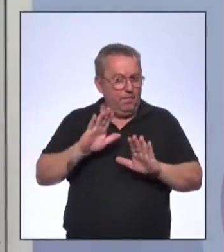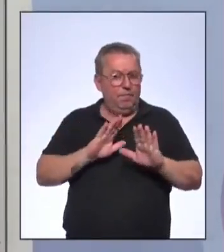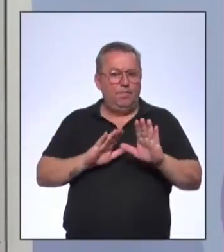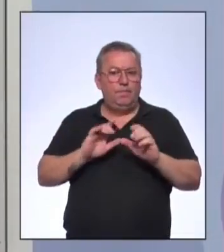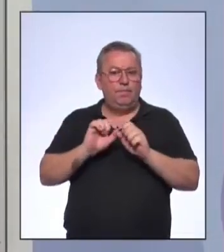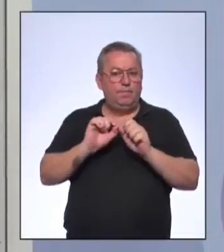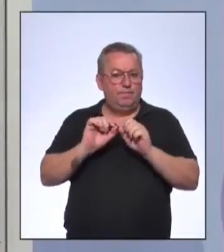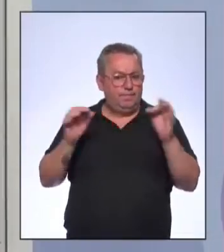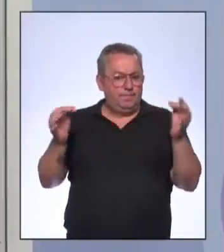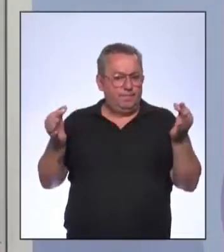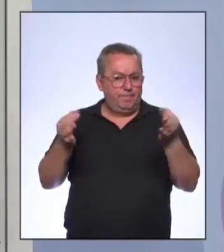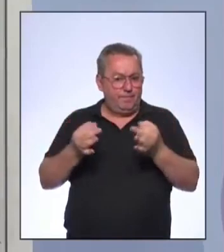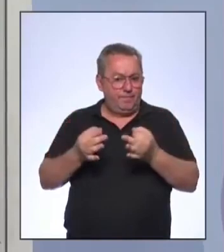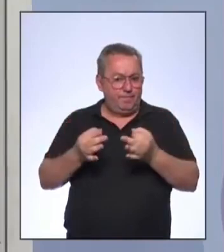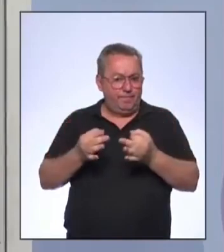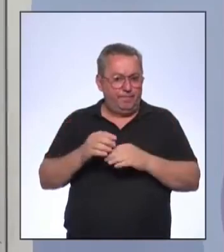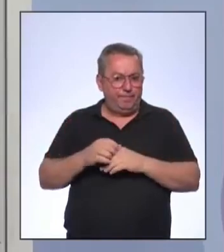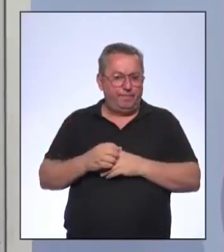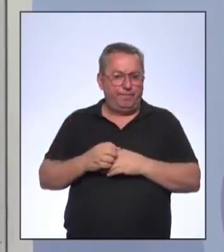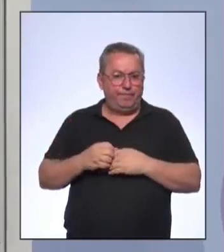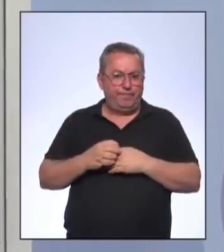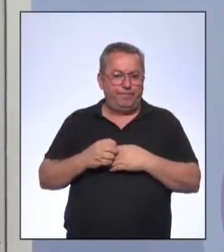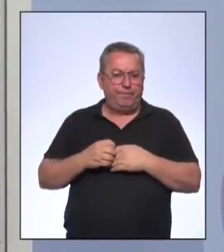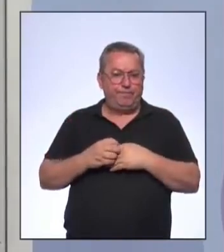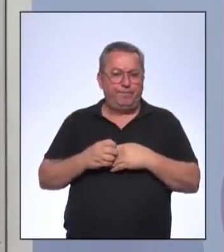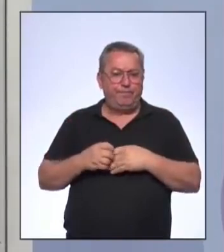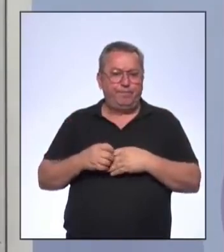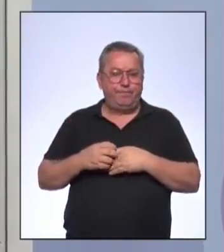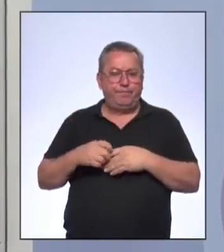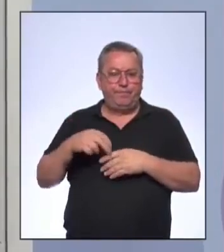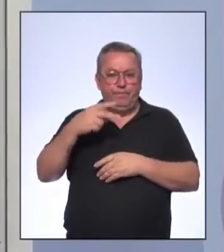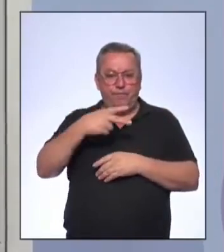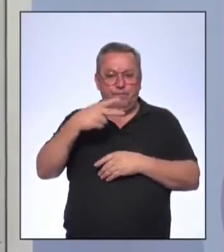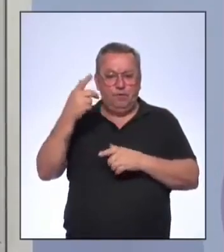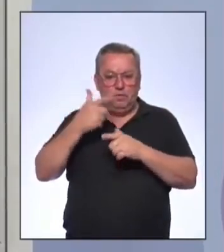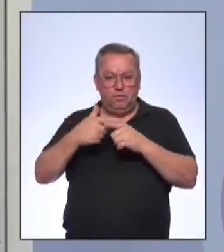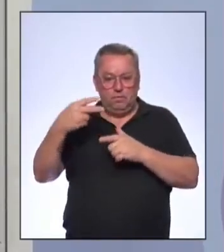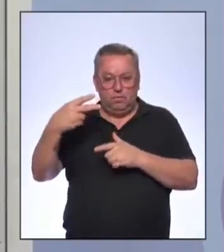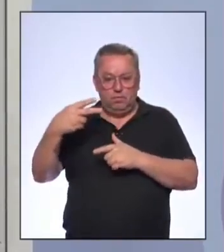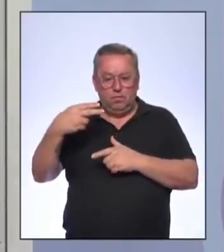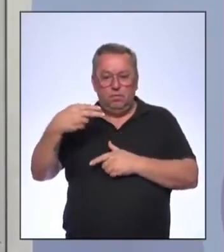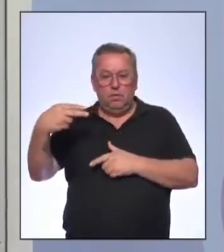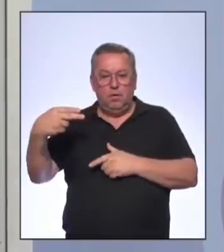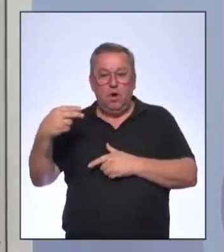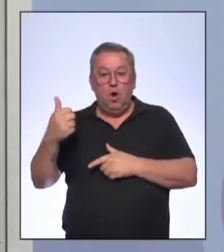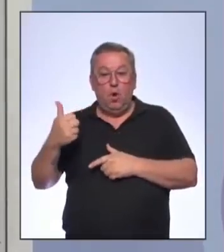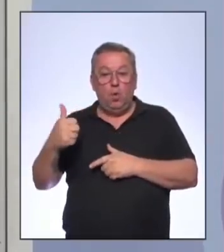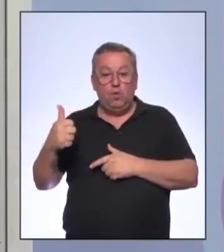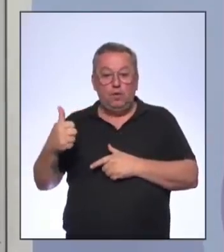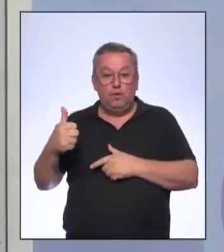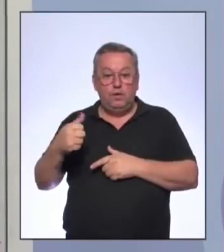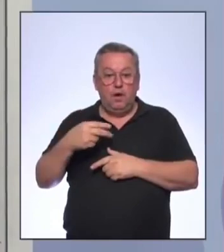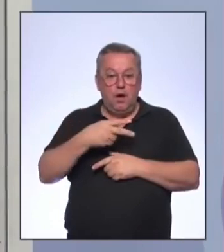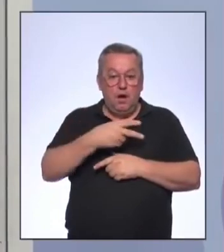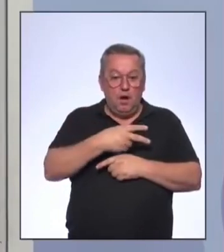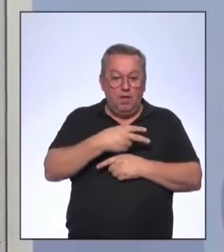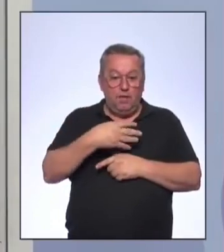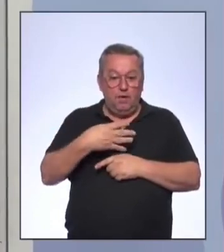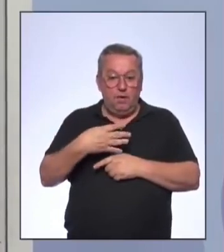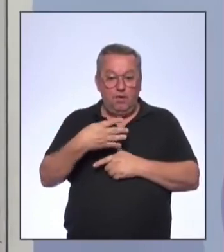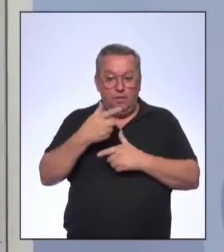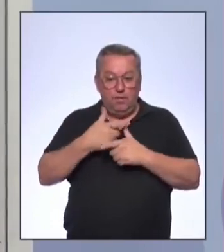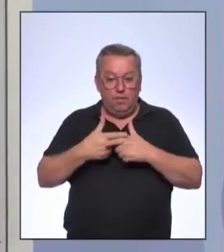tá? 22 dividido por 2 eu acho 11. 24 dividido por 2 eu acho lá